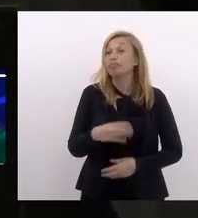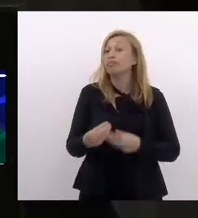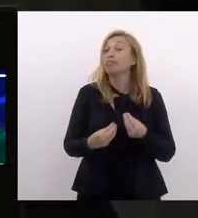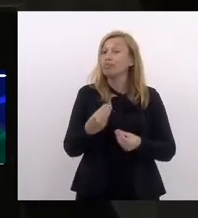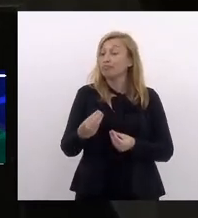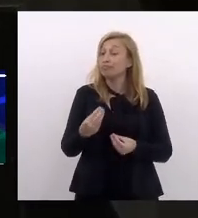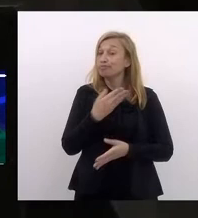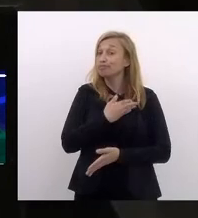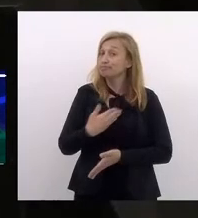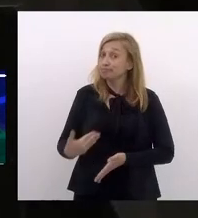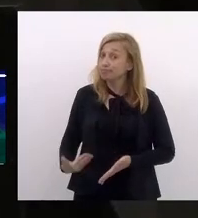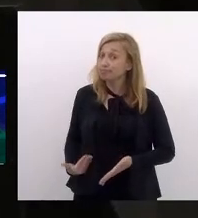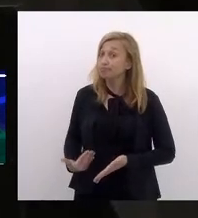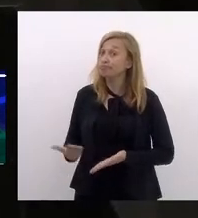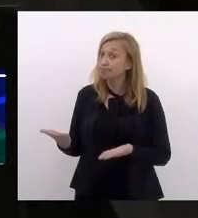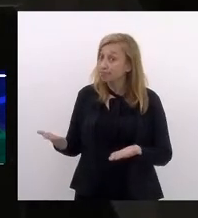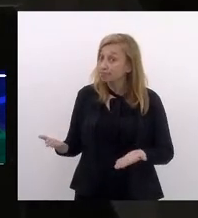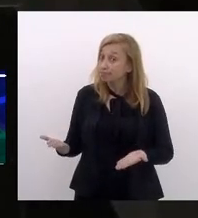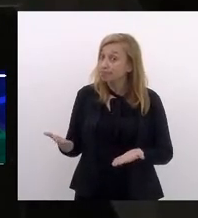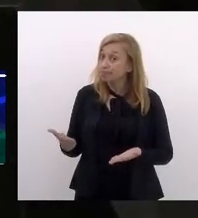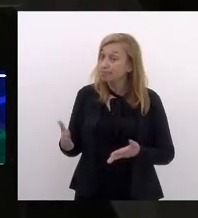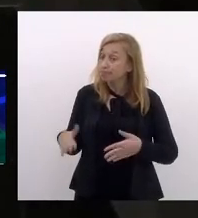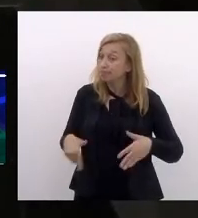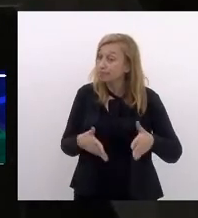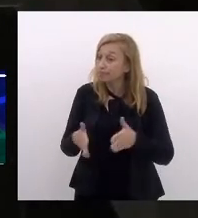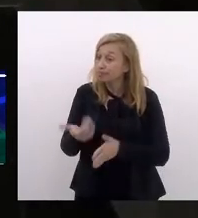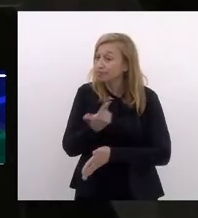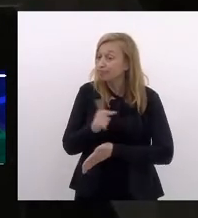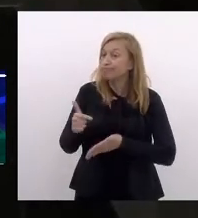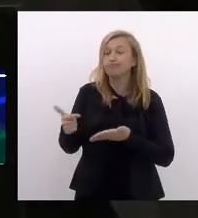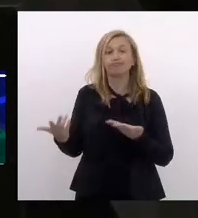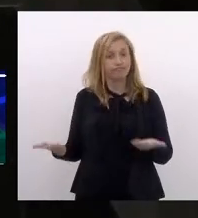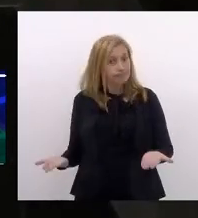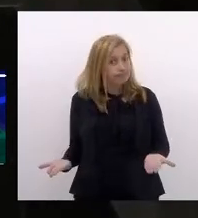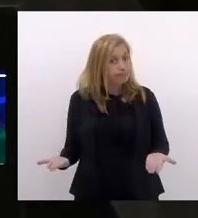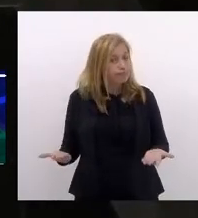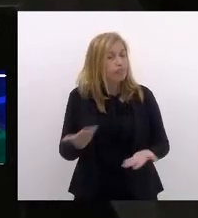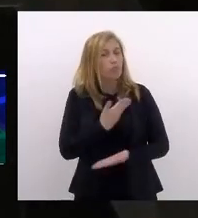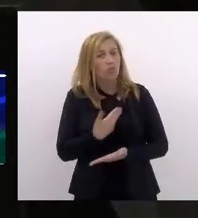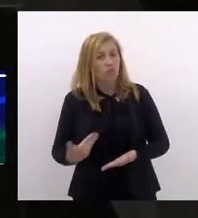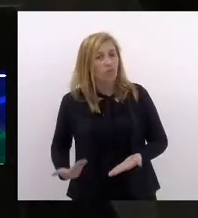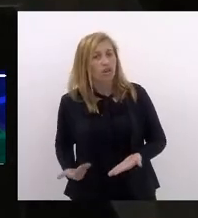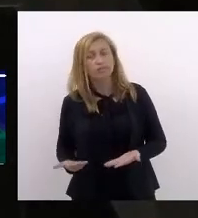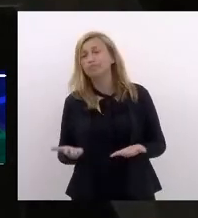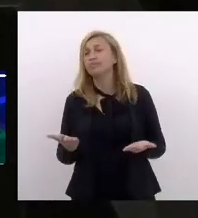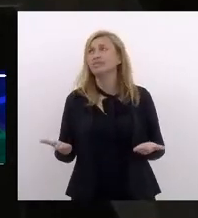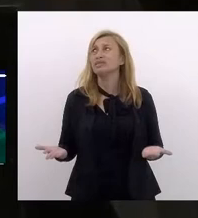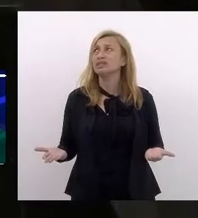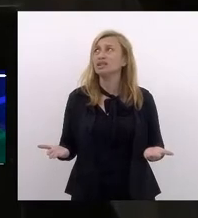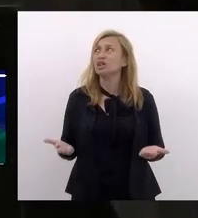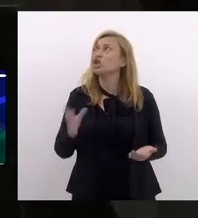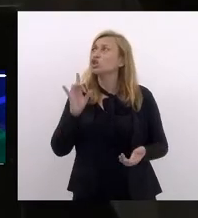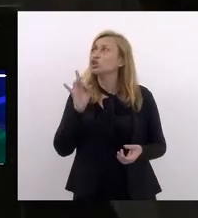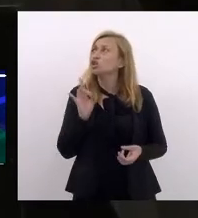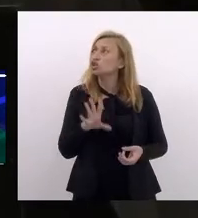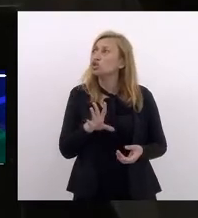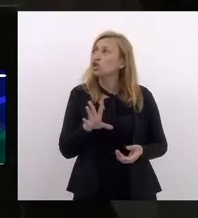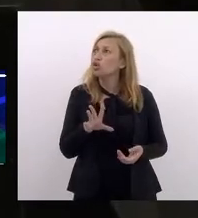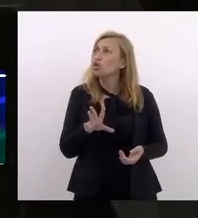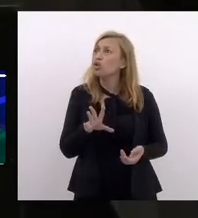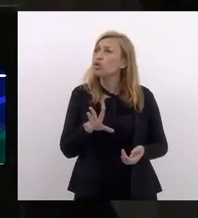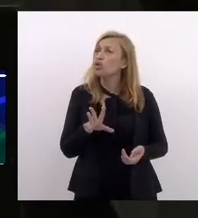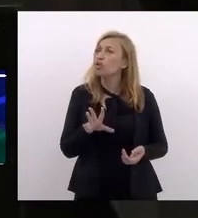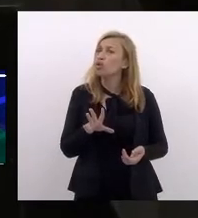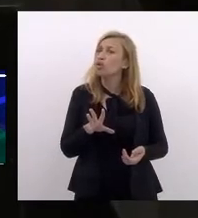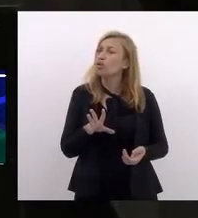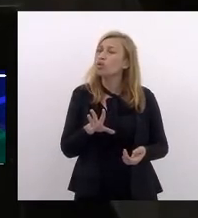um governo sem rumo, é um governo que só trata